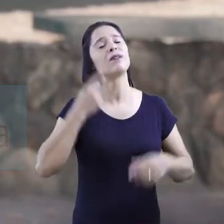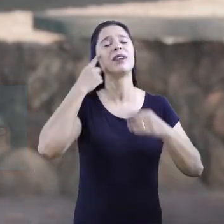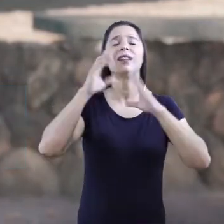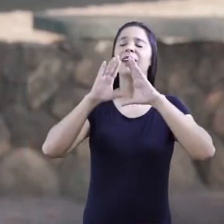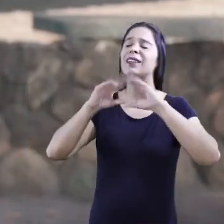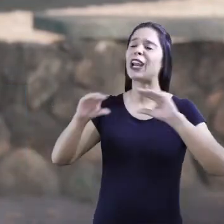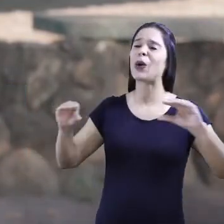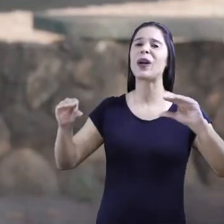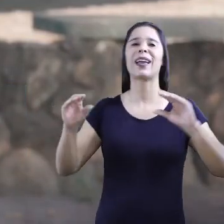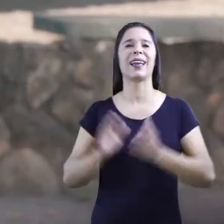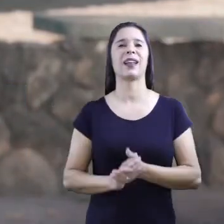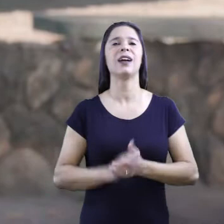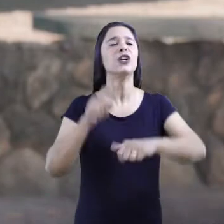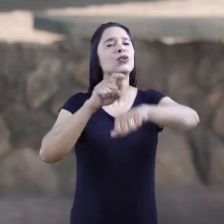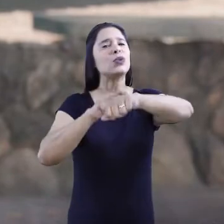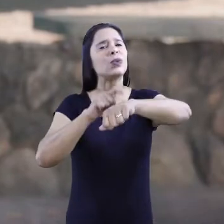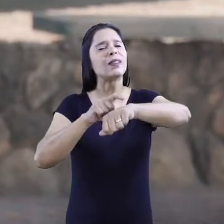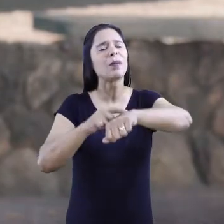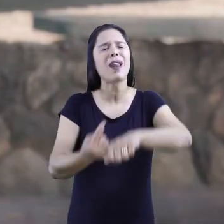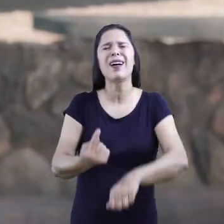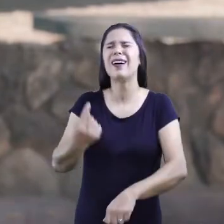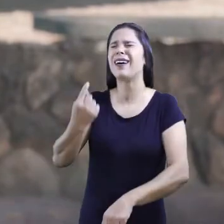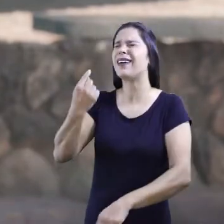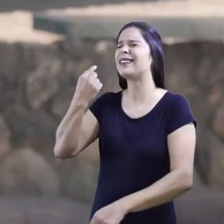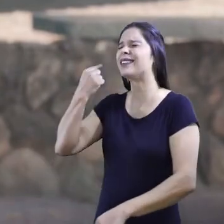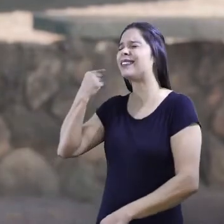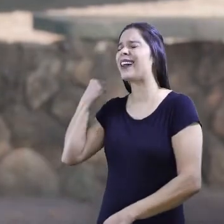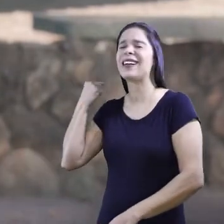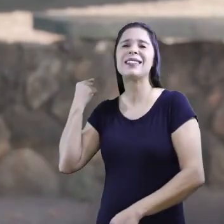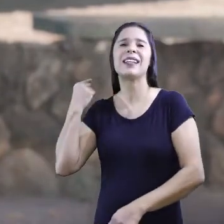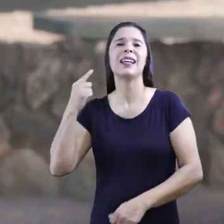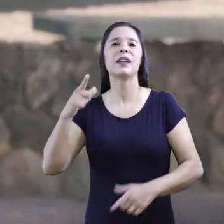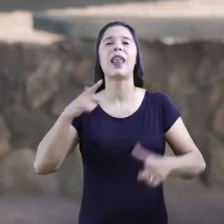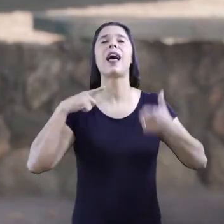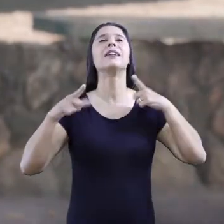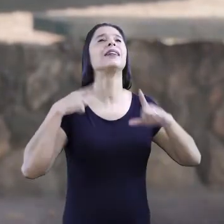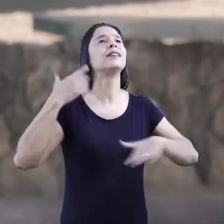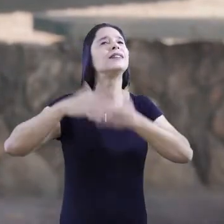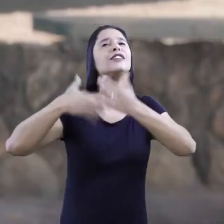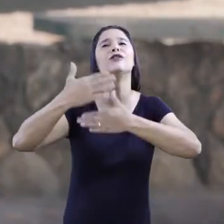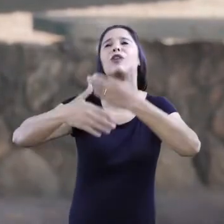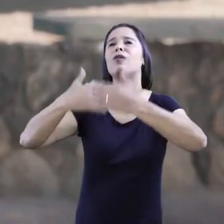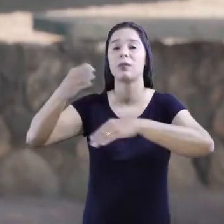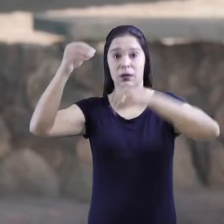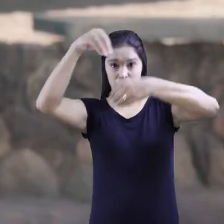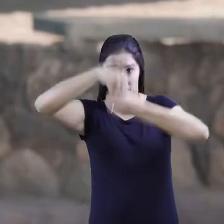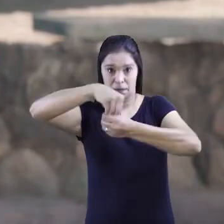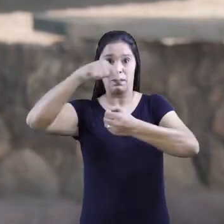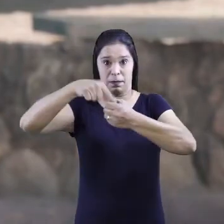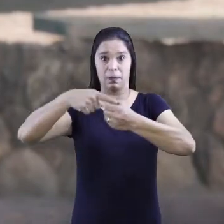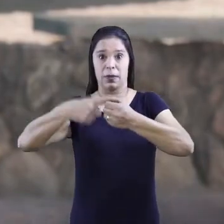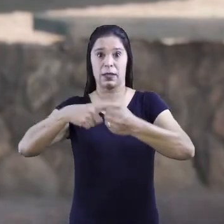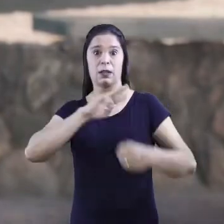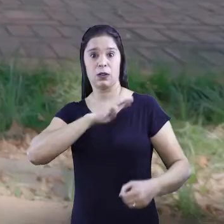de uma vida tranquila, de uma época de muita distração, de muito